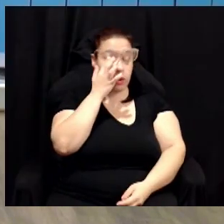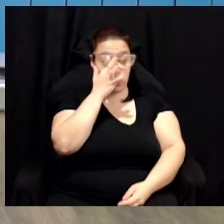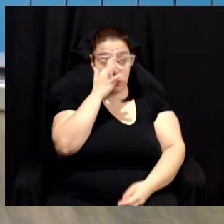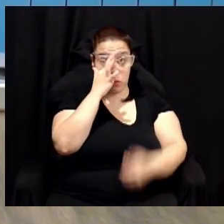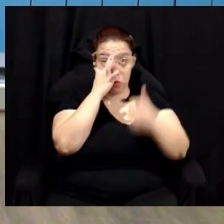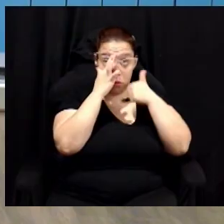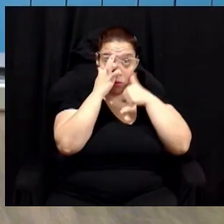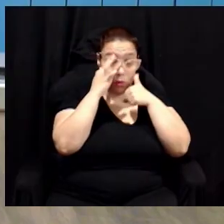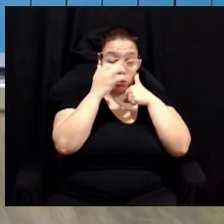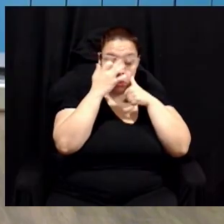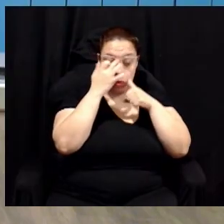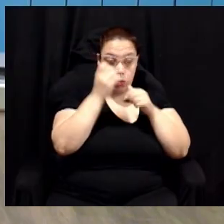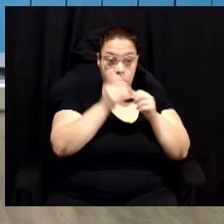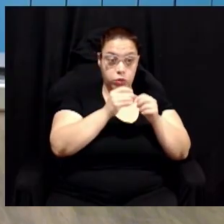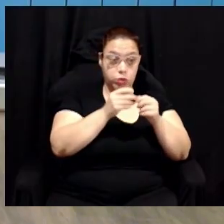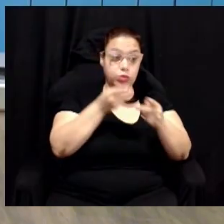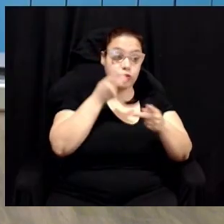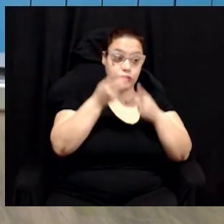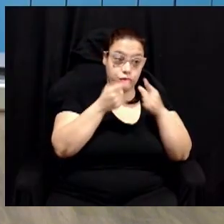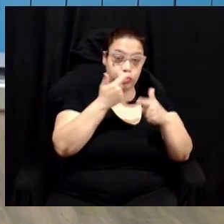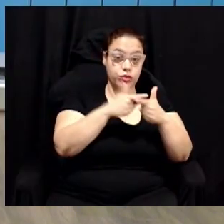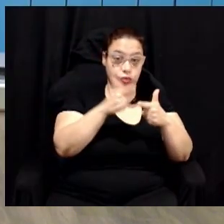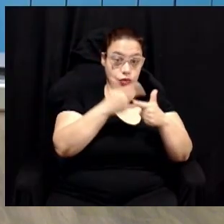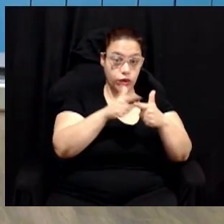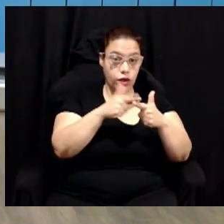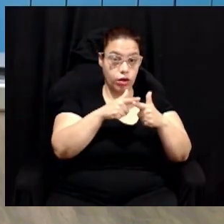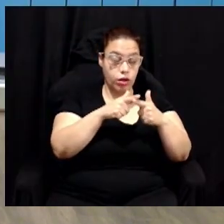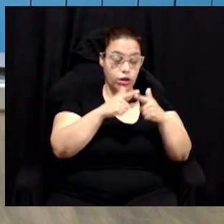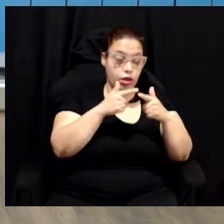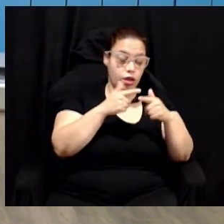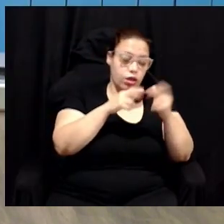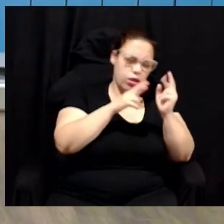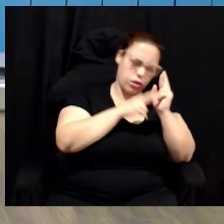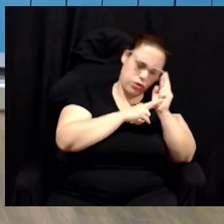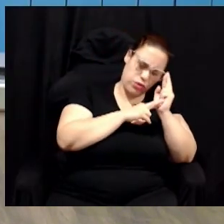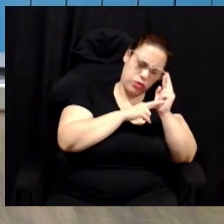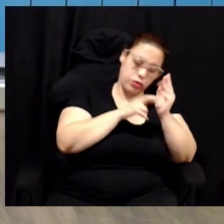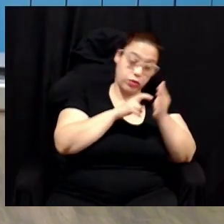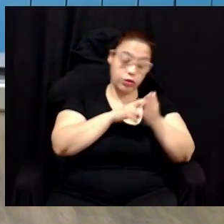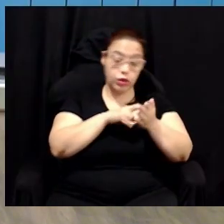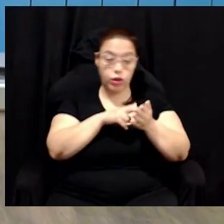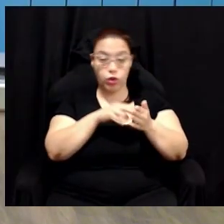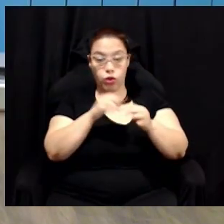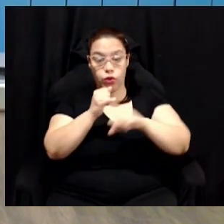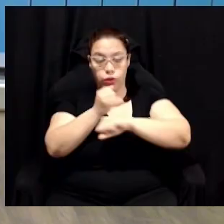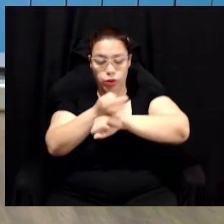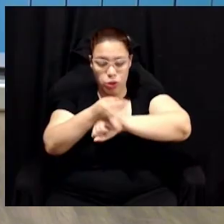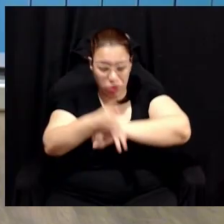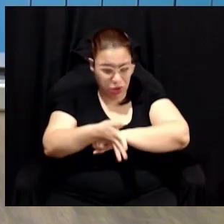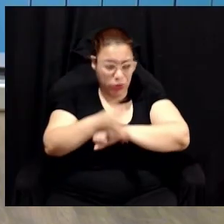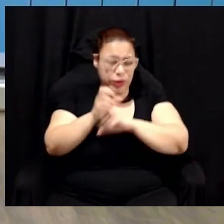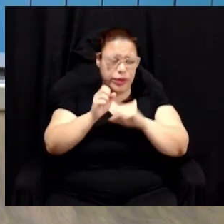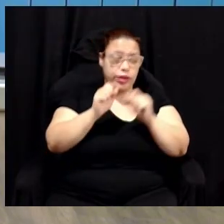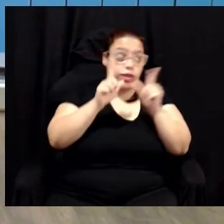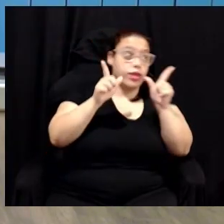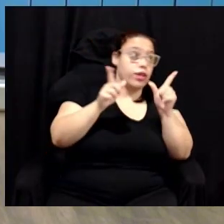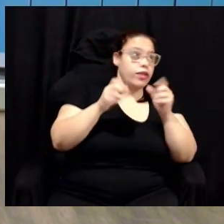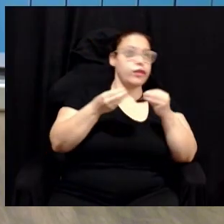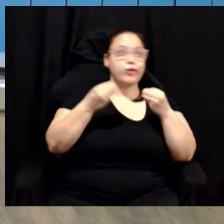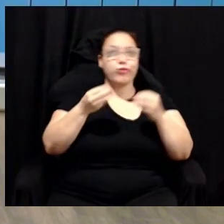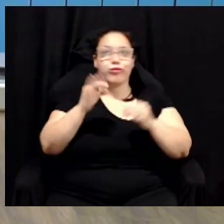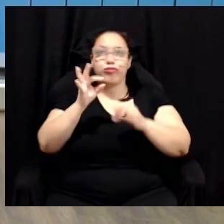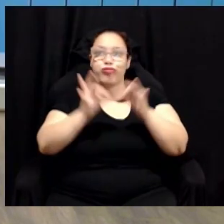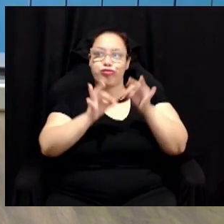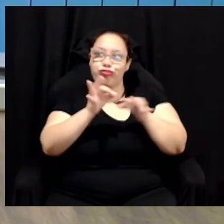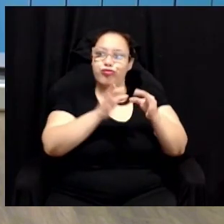com menopausa relatam esse problema, né? Tem muita insônia, acordam muito no meio da noite, de madrugada. Como que a gente pode